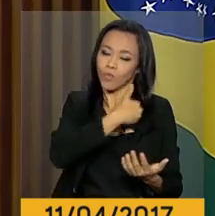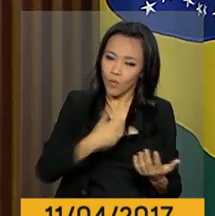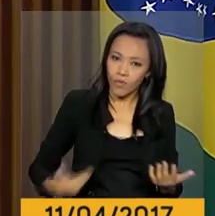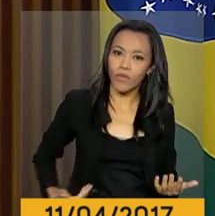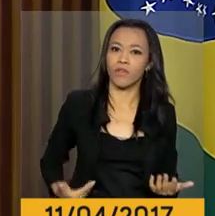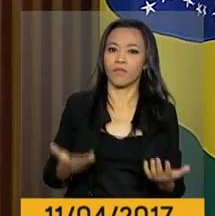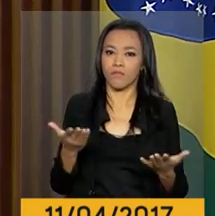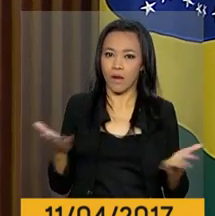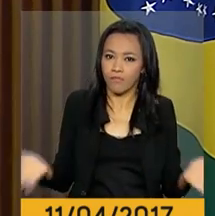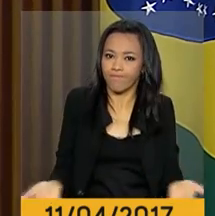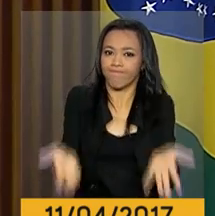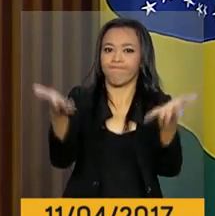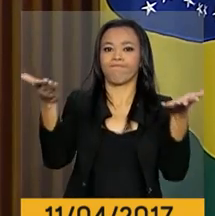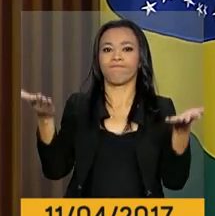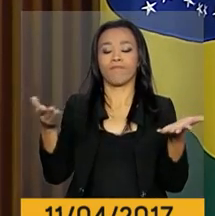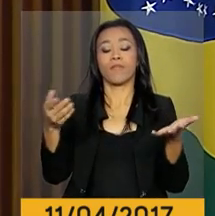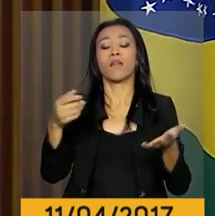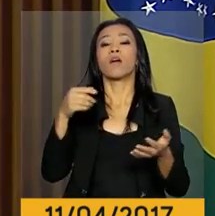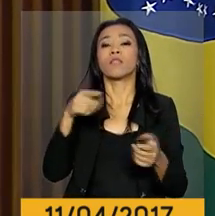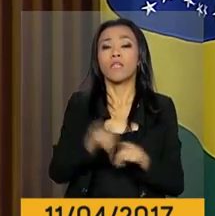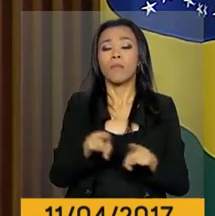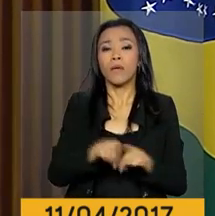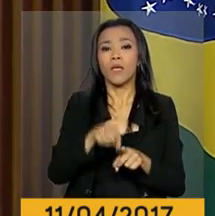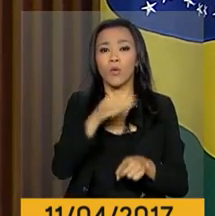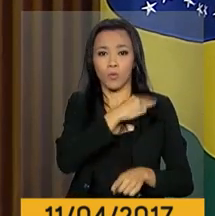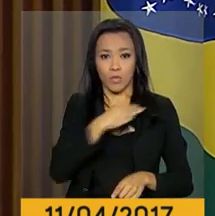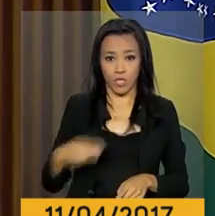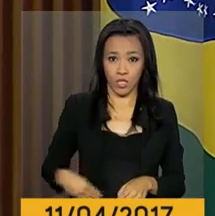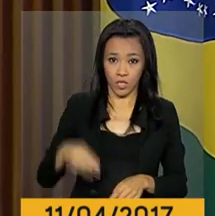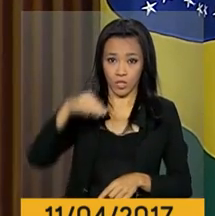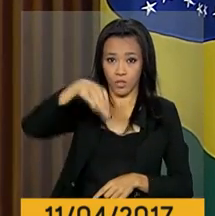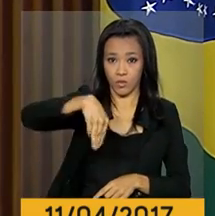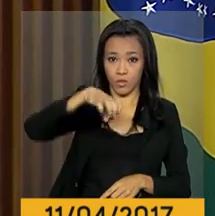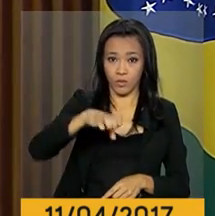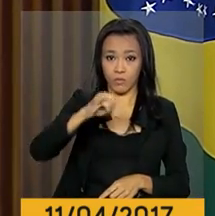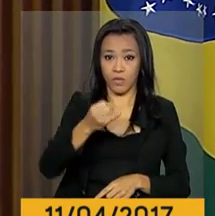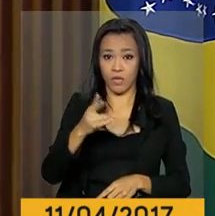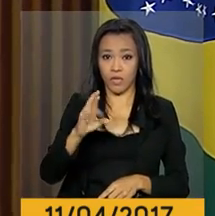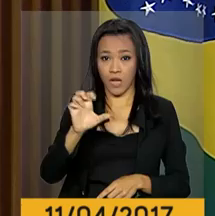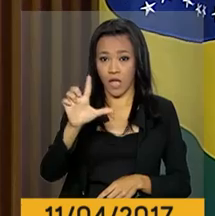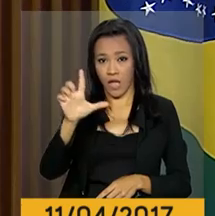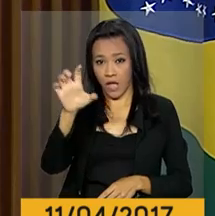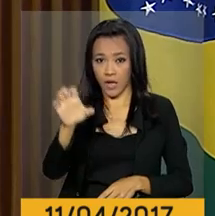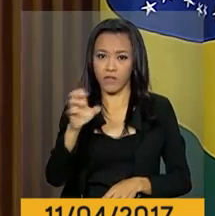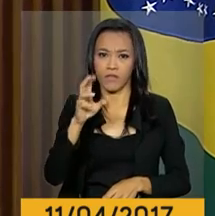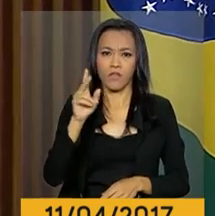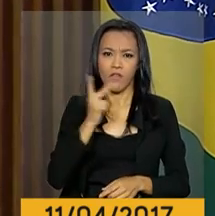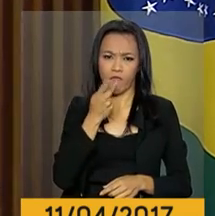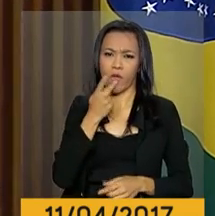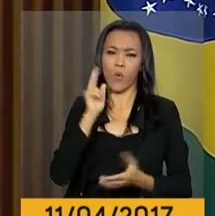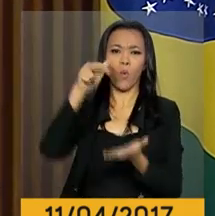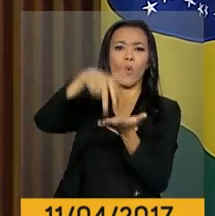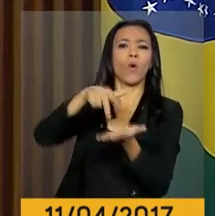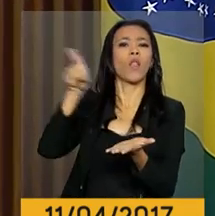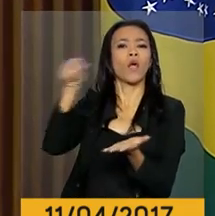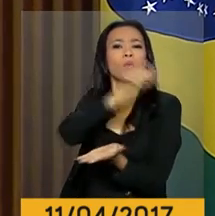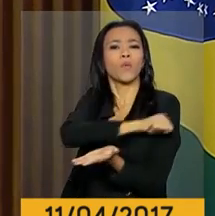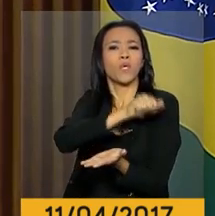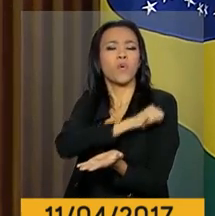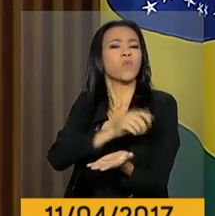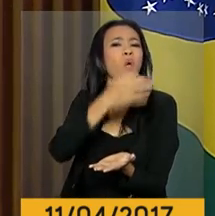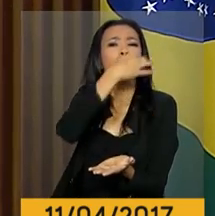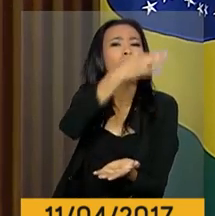Meireles ainda disse ontem lá no Rio de Janeiro que não era uma opinião não opinião minha opinião dos deputados opinião dos